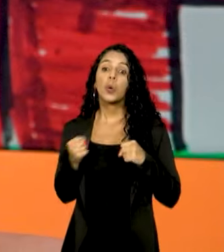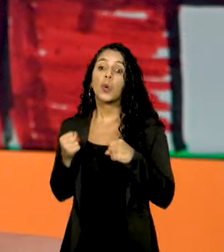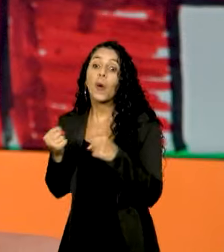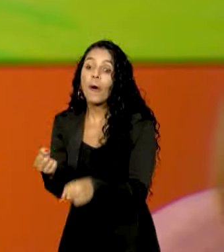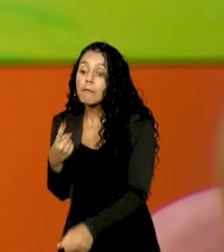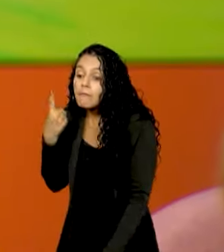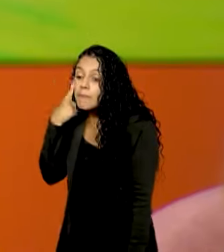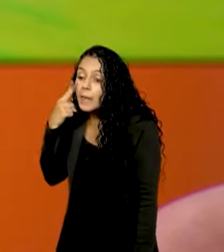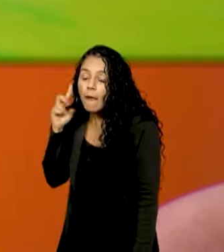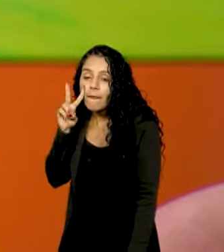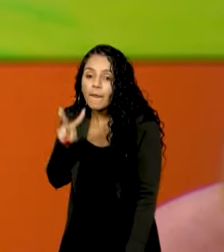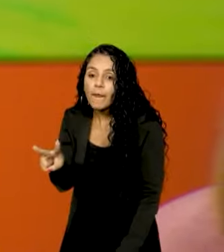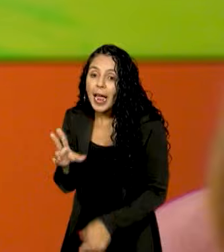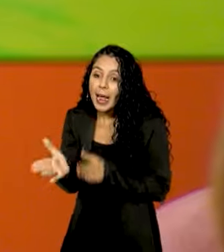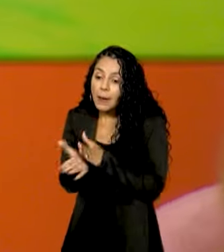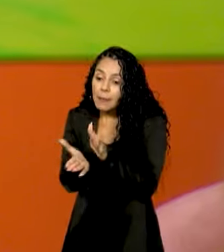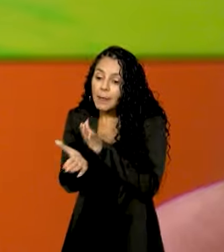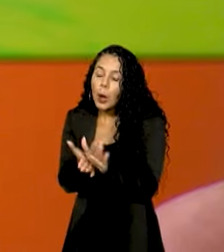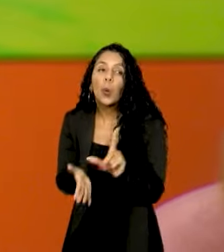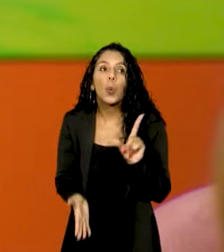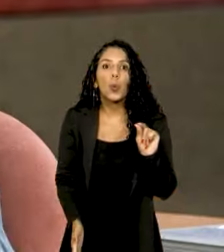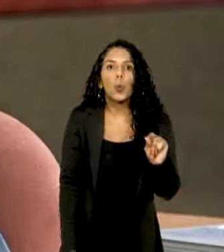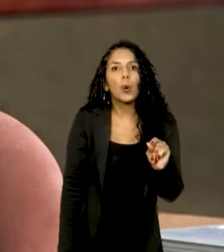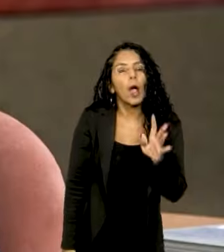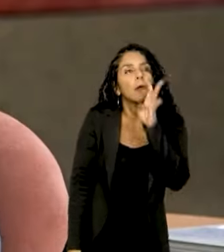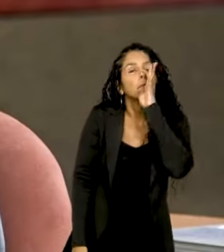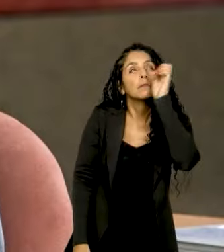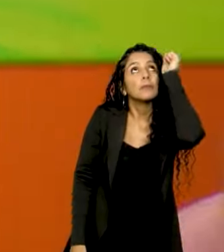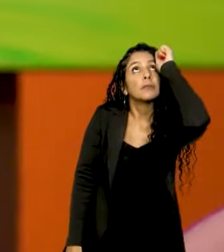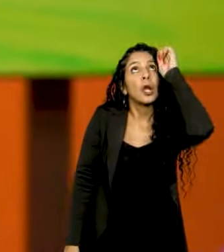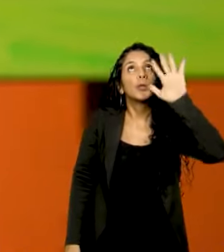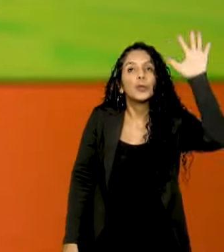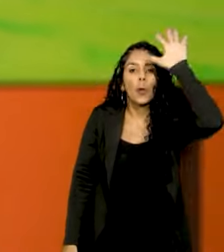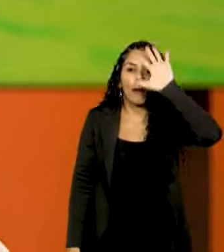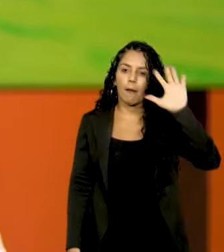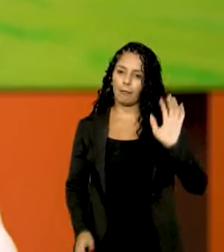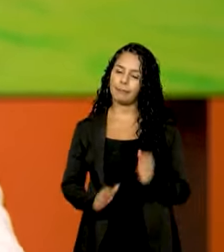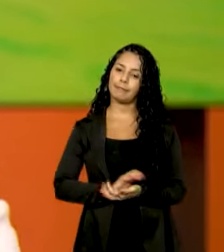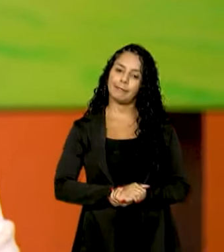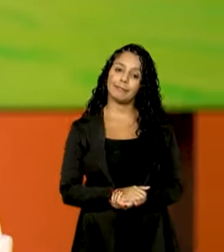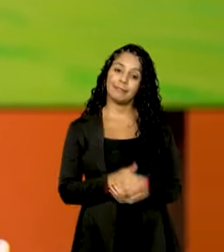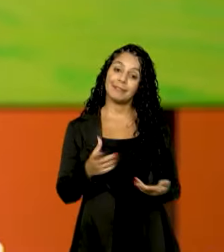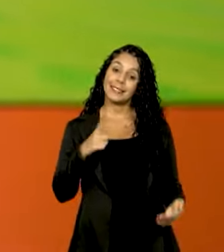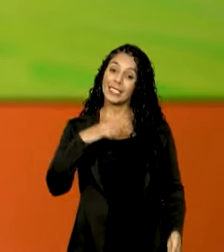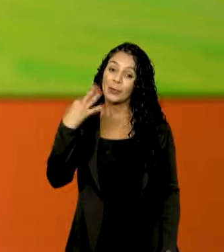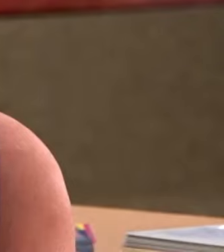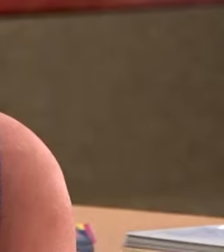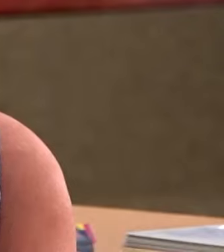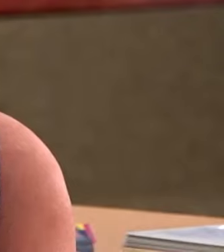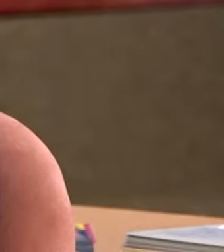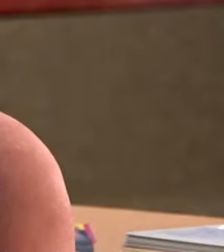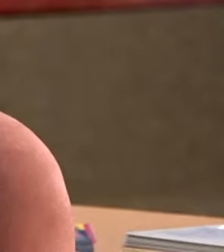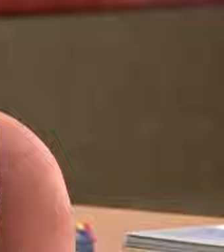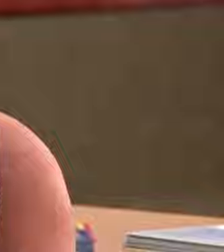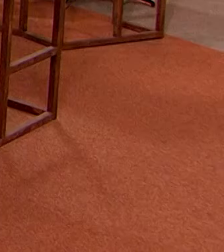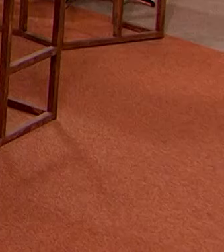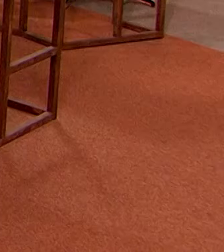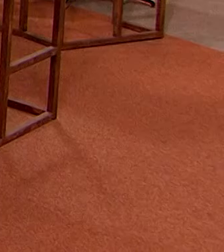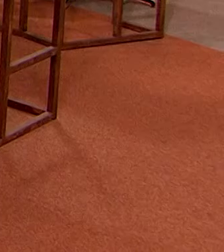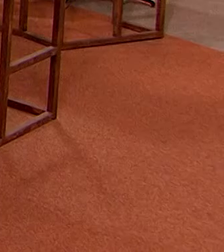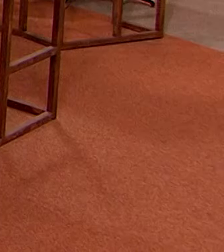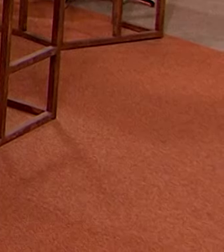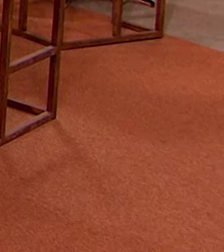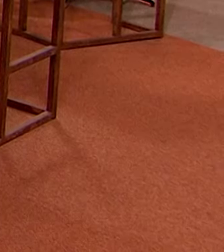para poder ver, né? Ver impresso o que elas acabaram de sonhar. Imaginar. Eu tenho certeza disso. Que isso barato,